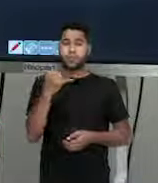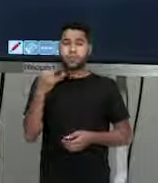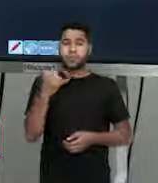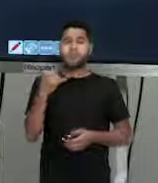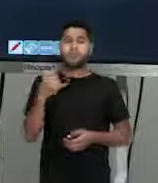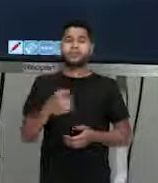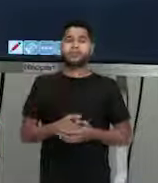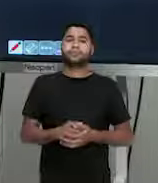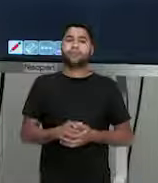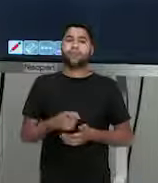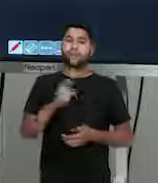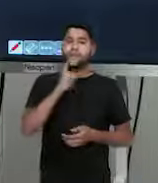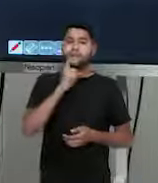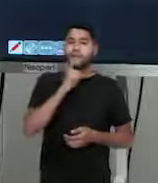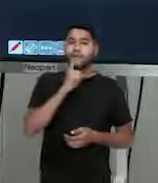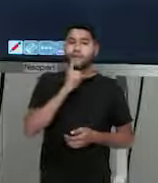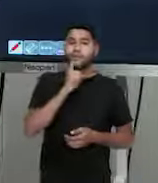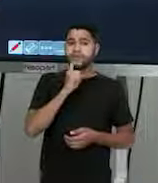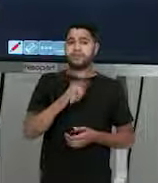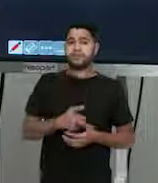fonte fria,